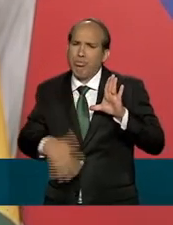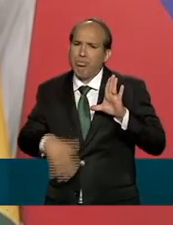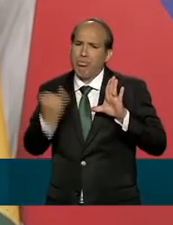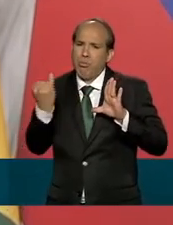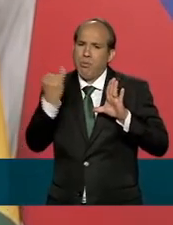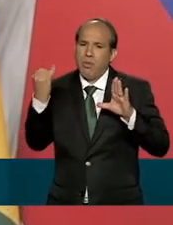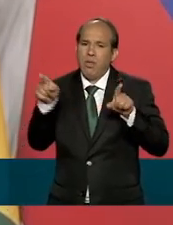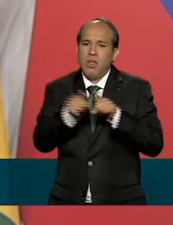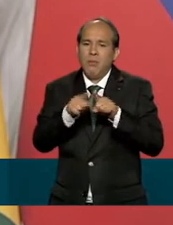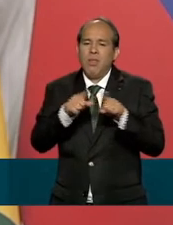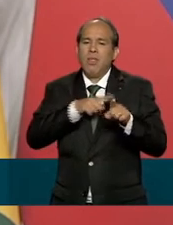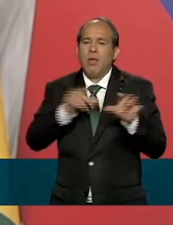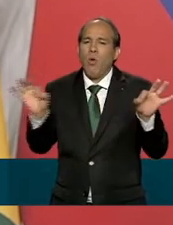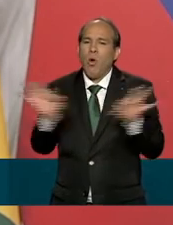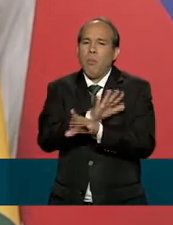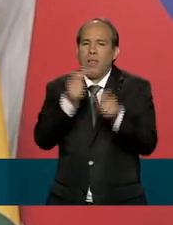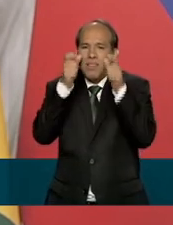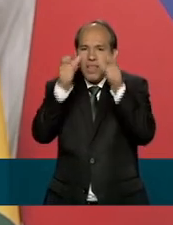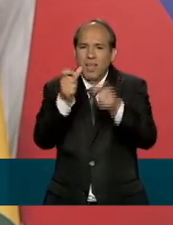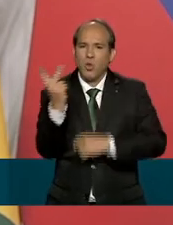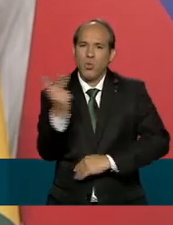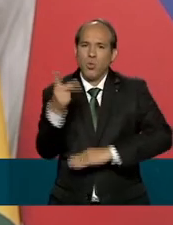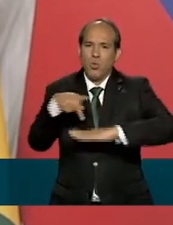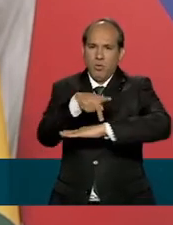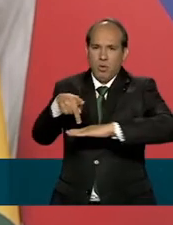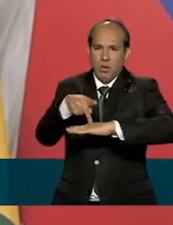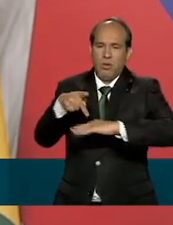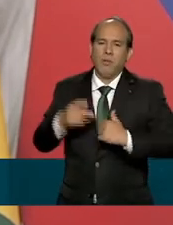interesse dos nossos países.